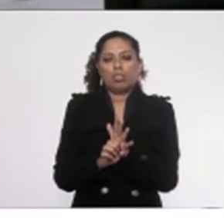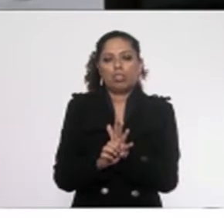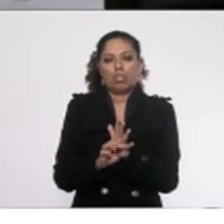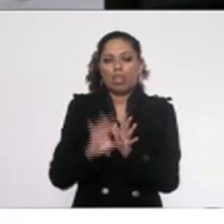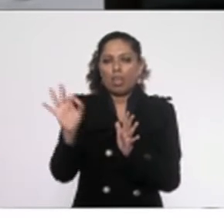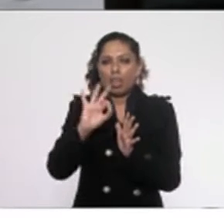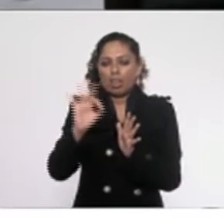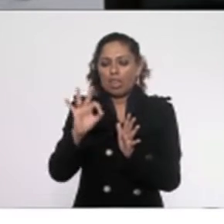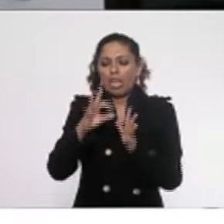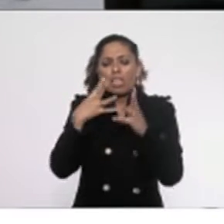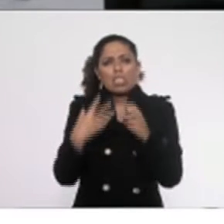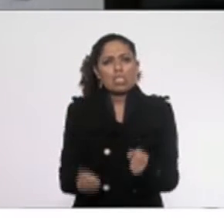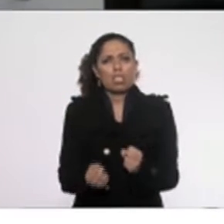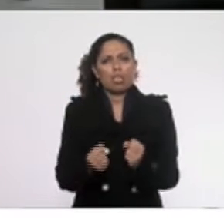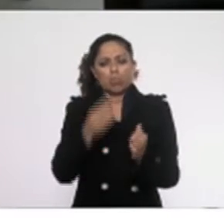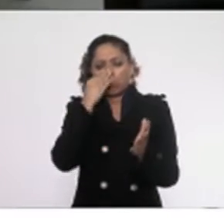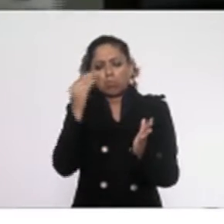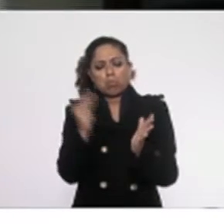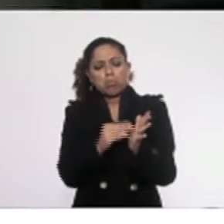foi aprovada.